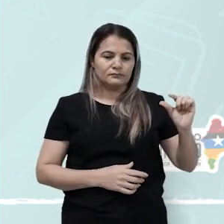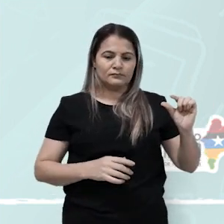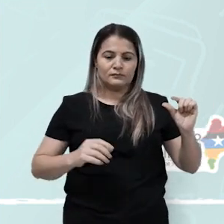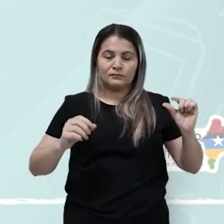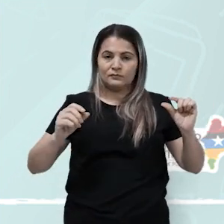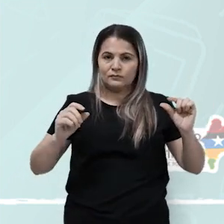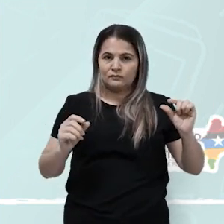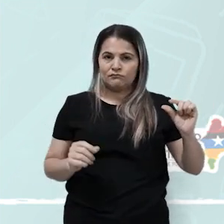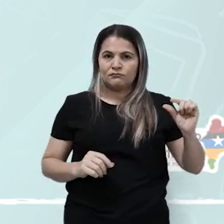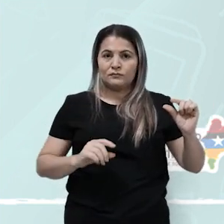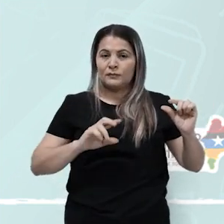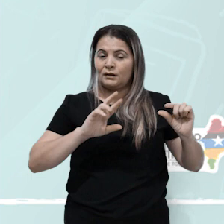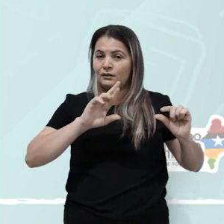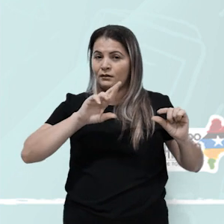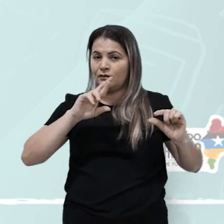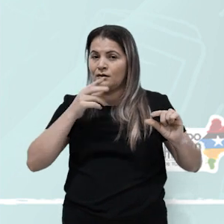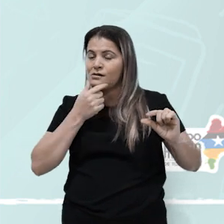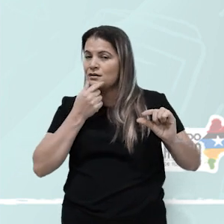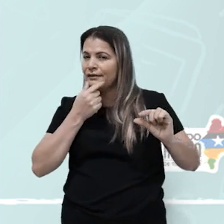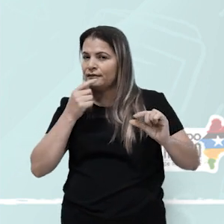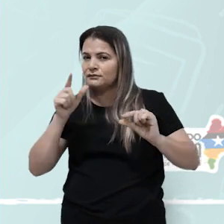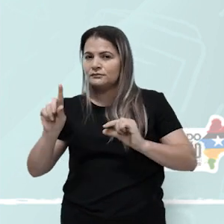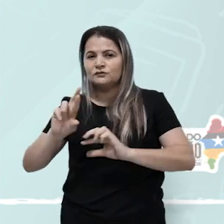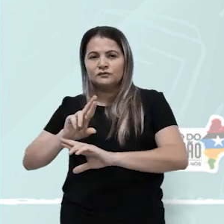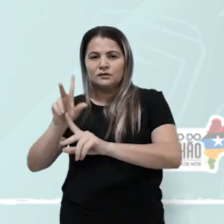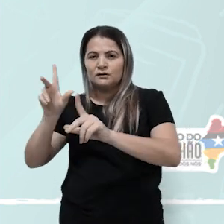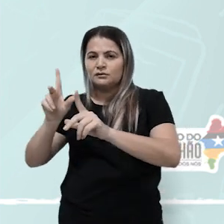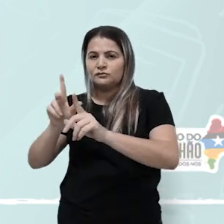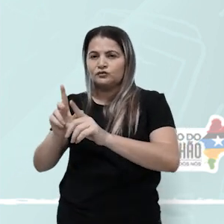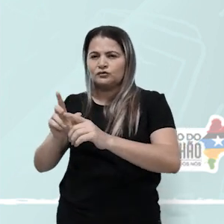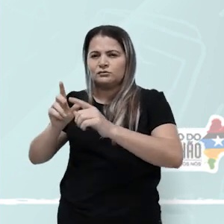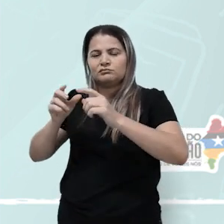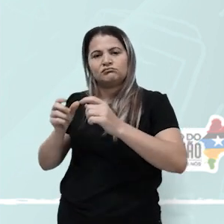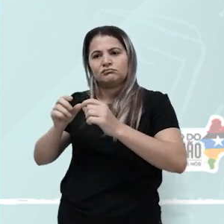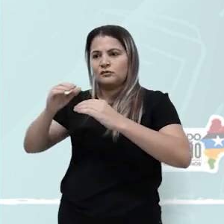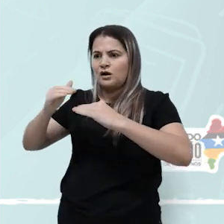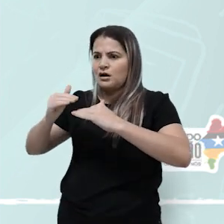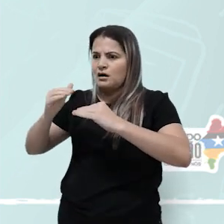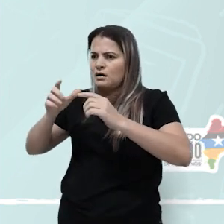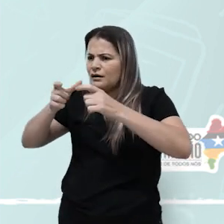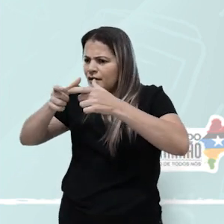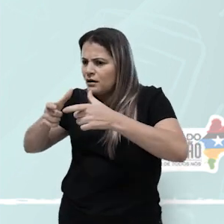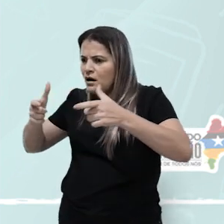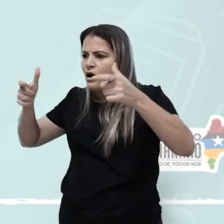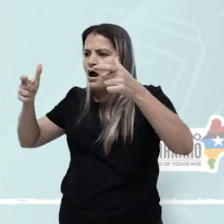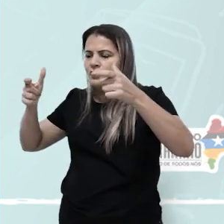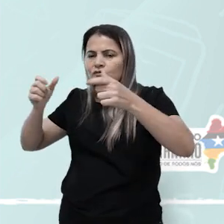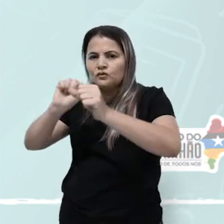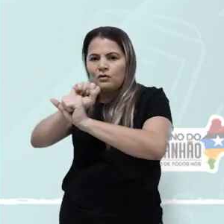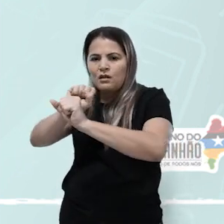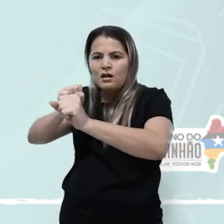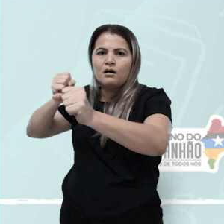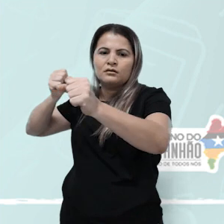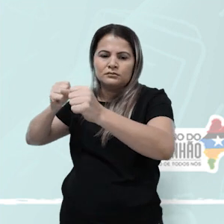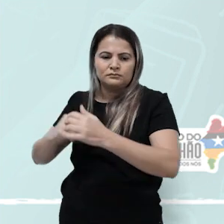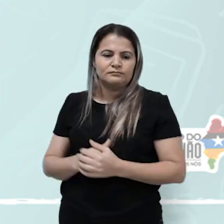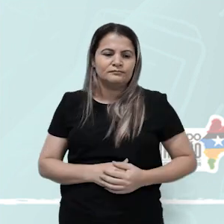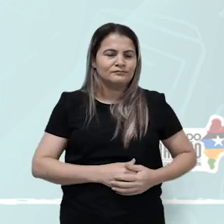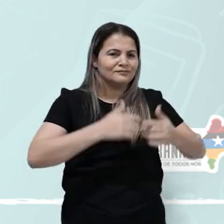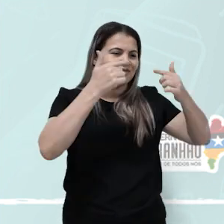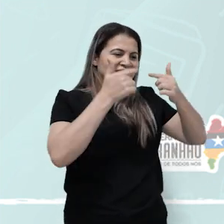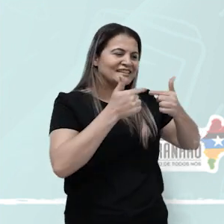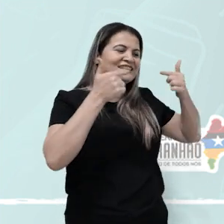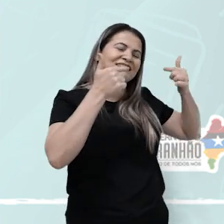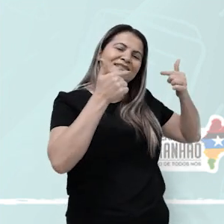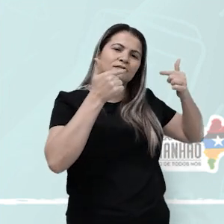Em inglês, o contrário, big ou large. Os dois significam grande. Happy,